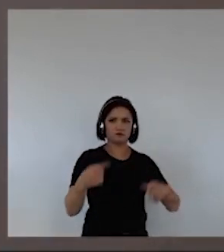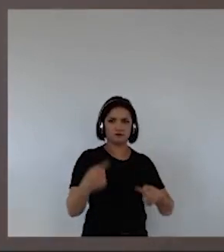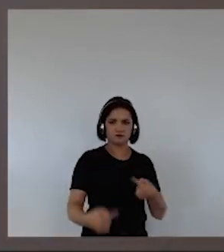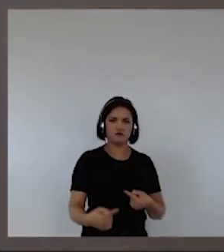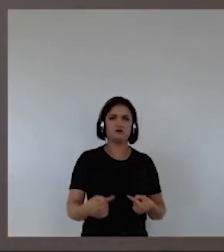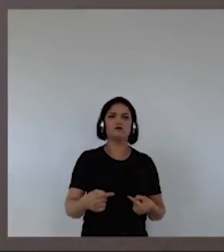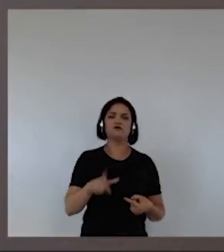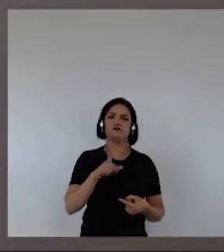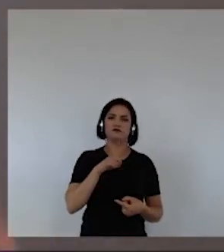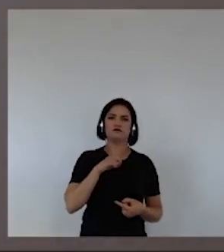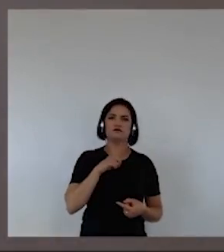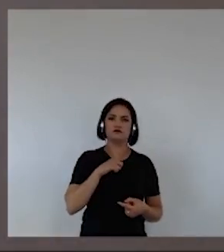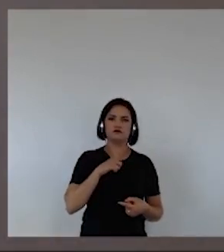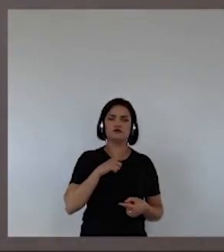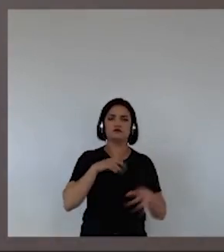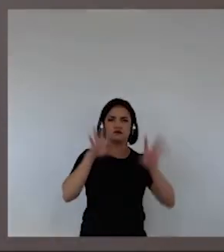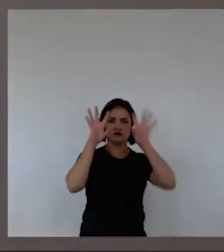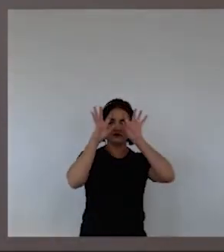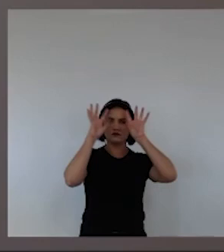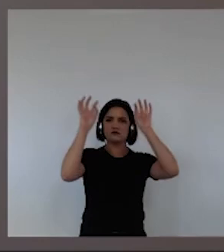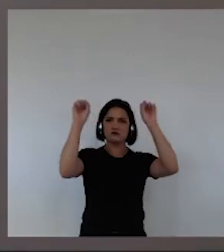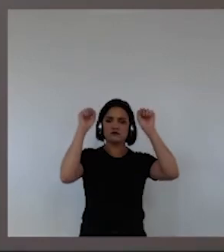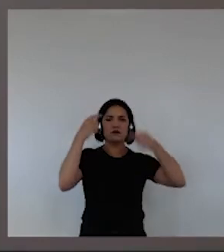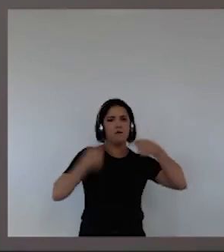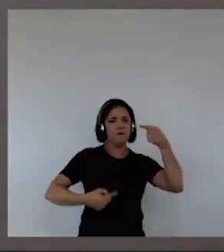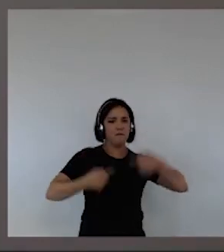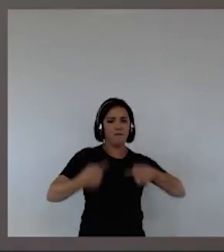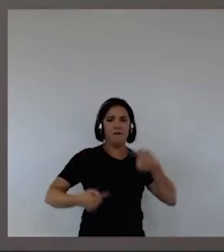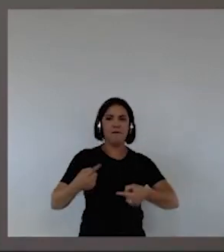procedimentos arbitrais, nos tribunais arbitrais.